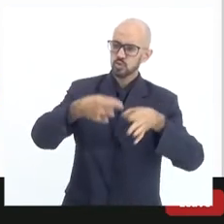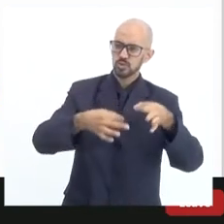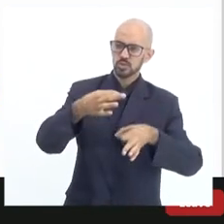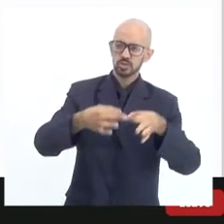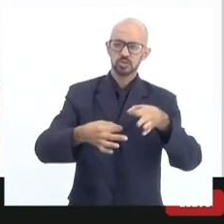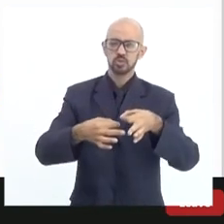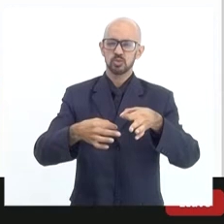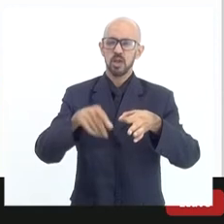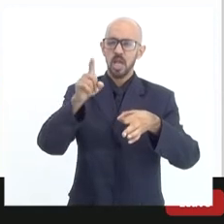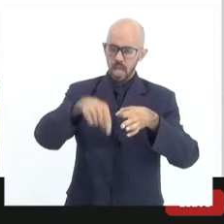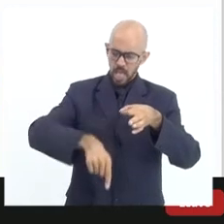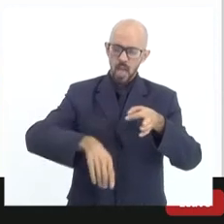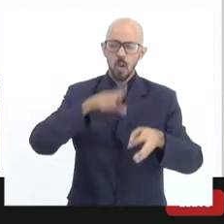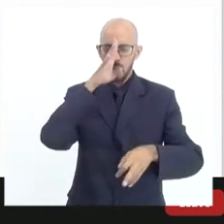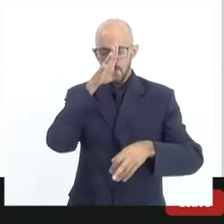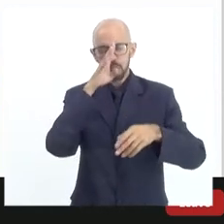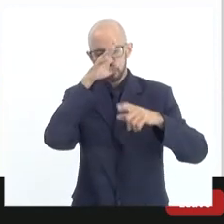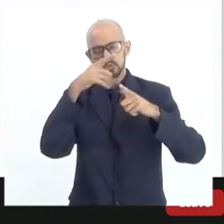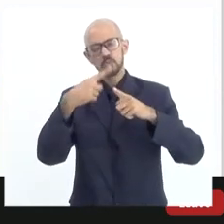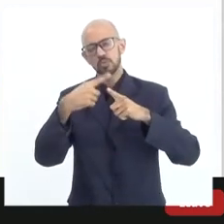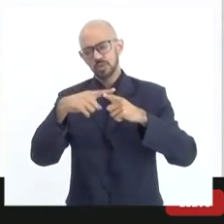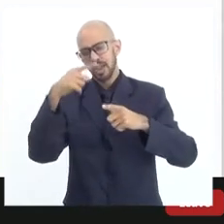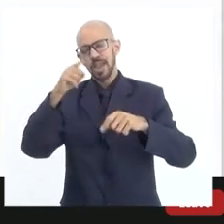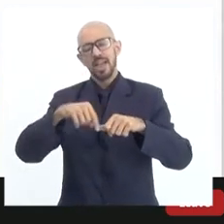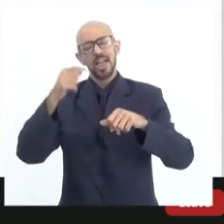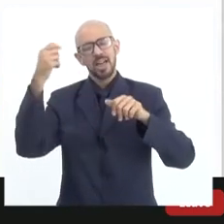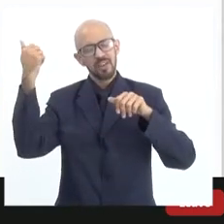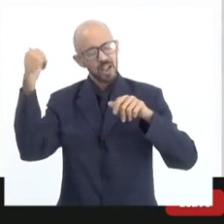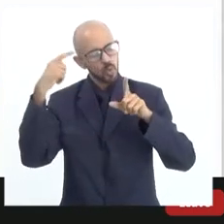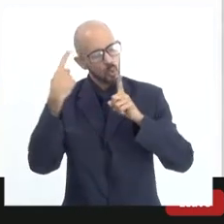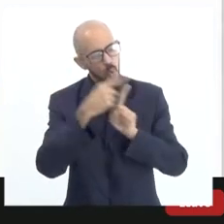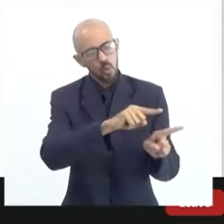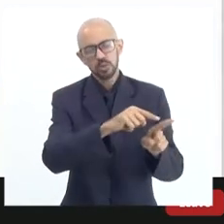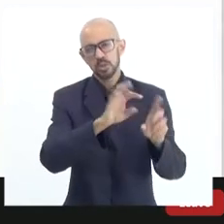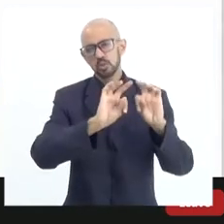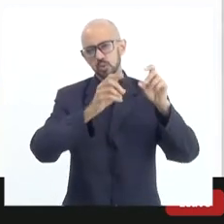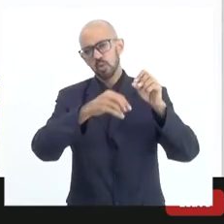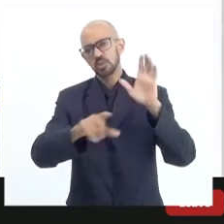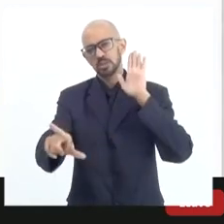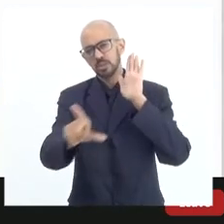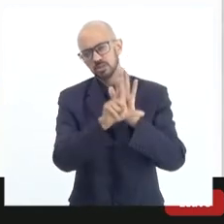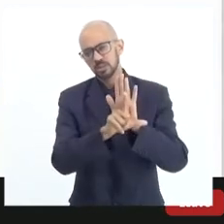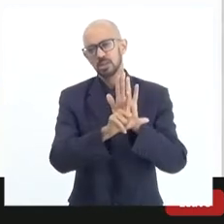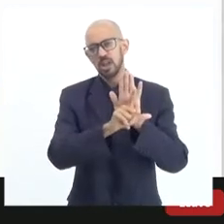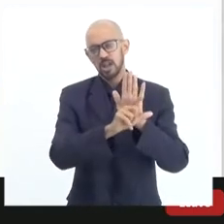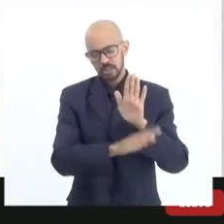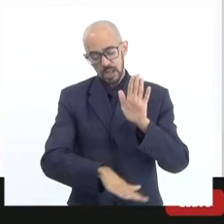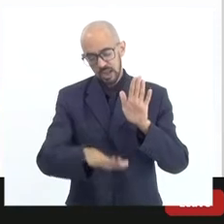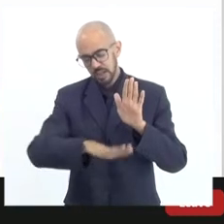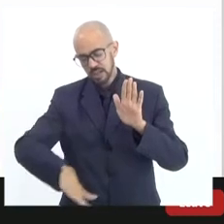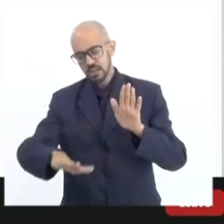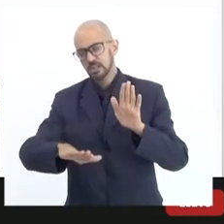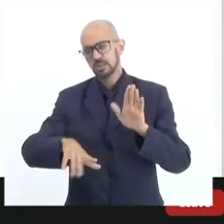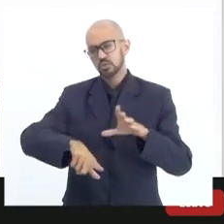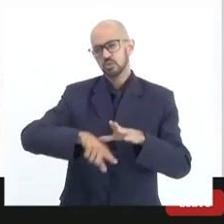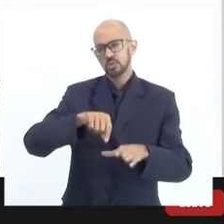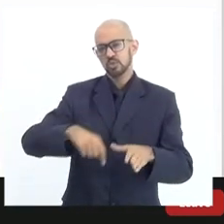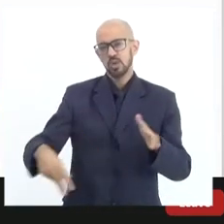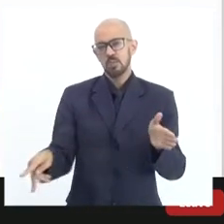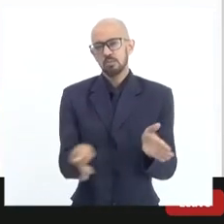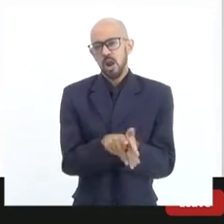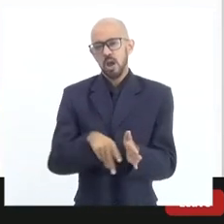jurídica porque ela fere todas as leis que garantem o direito da criança da sua própria religião.